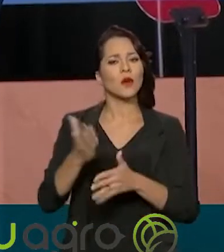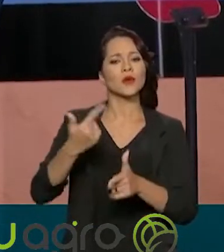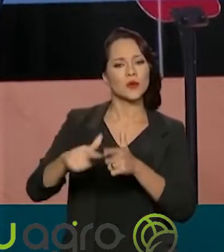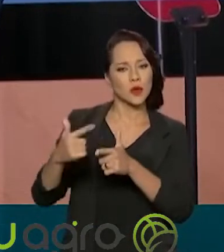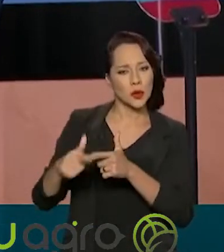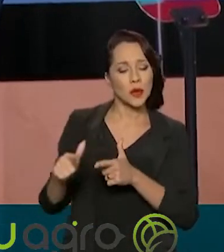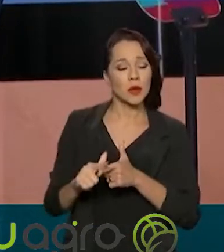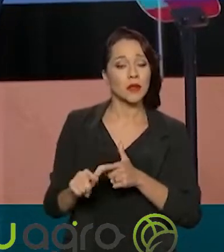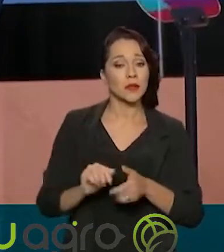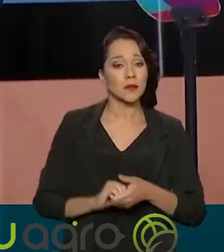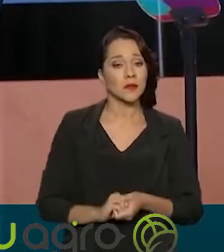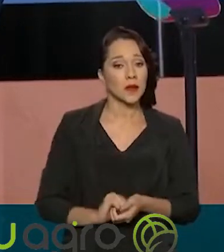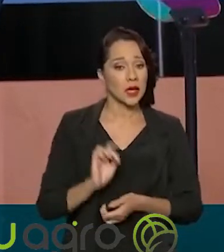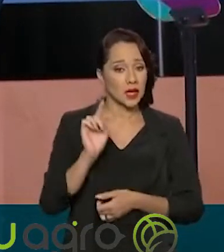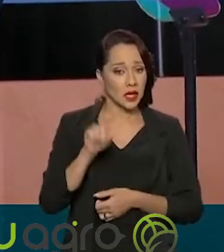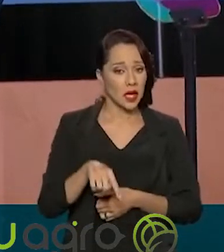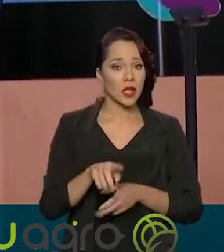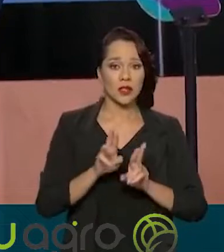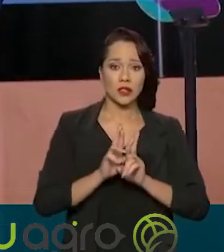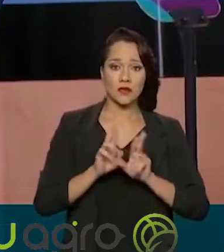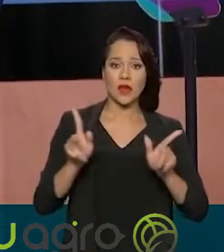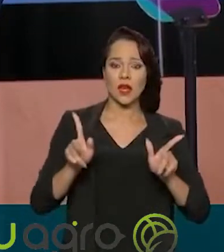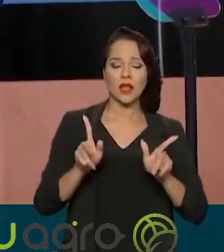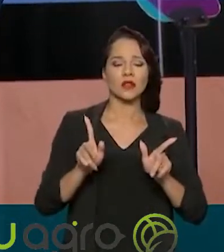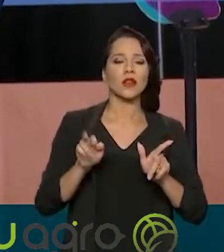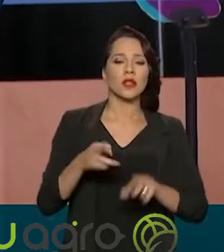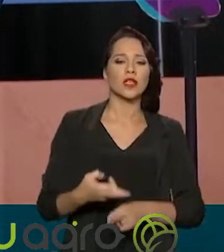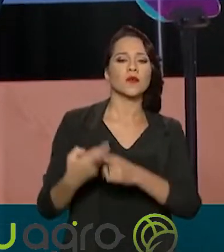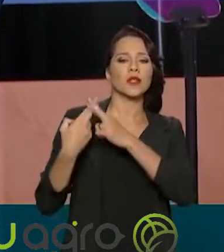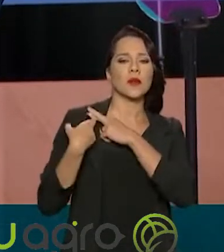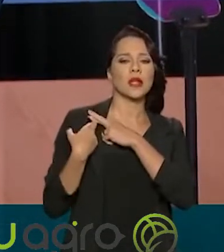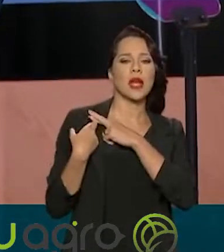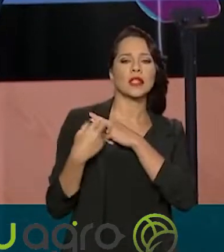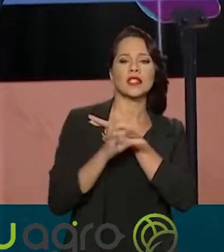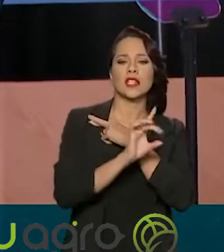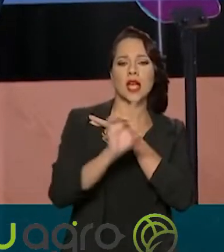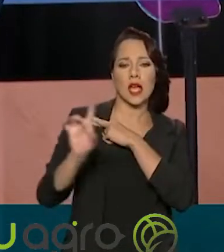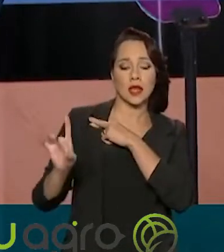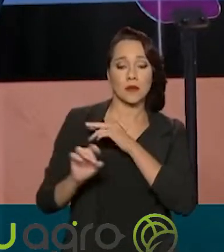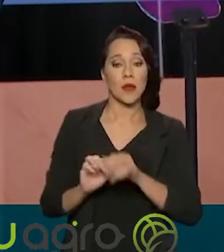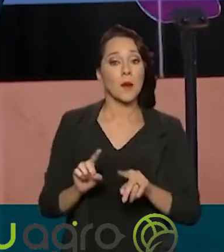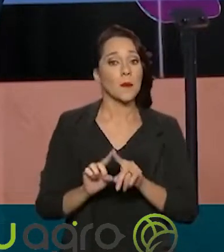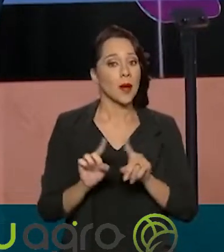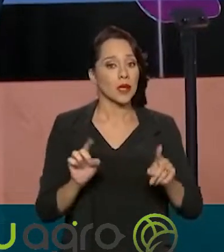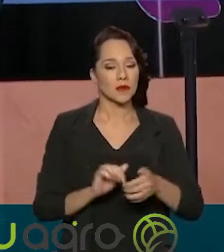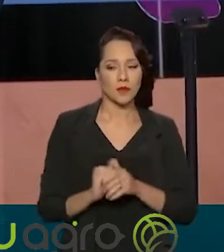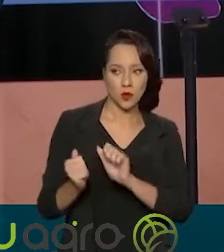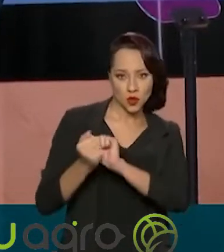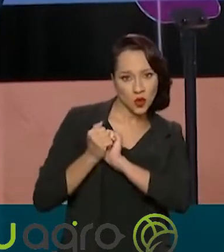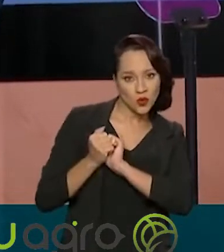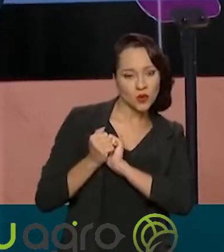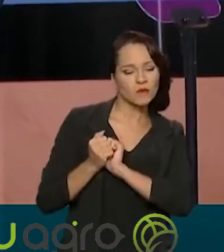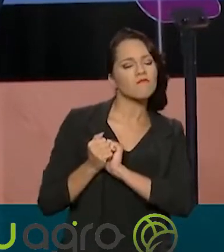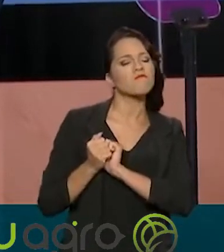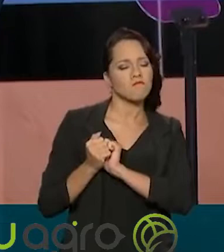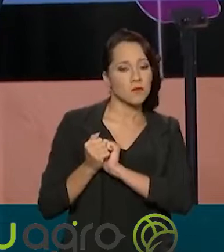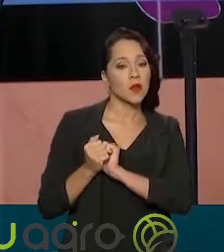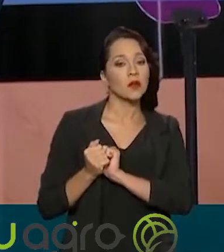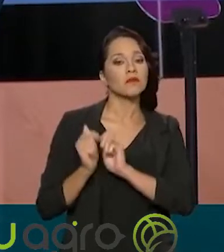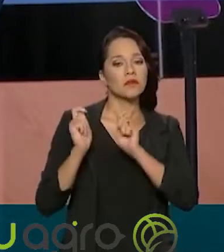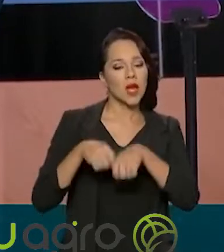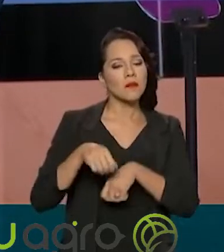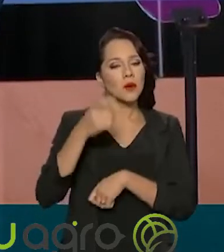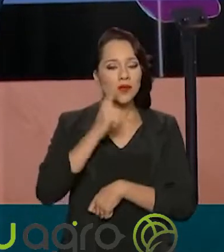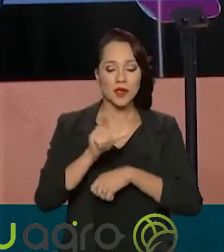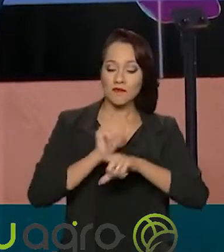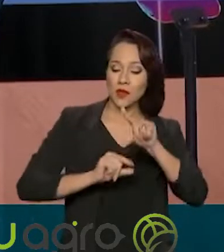que fogem, obviamente, de total responsabilidade de cada um de nós. Mas, juntos, poderemos buscar